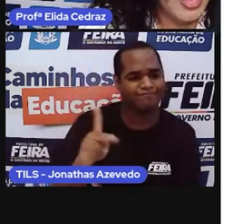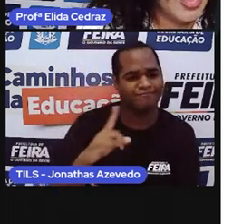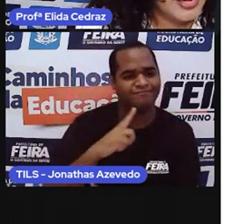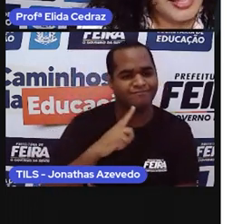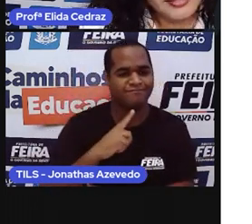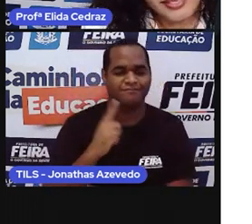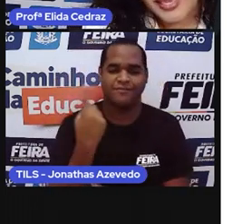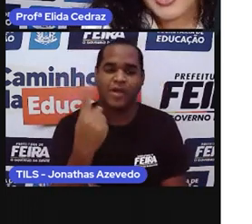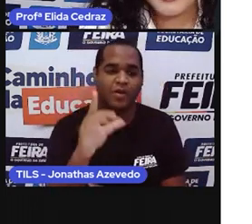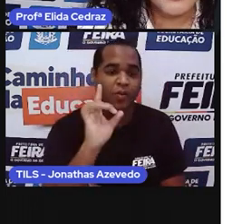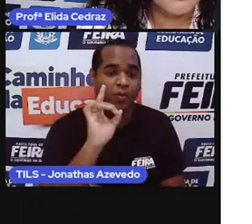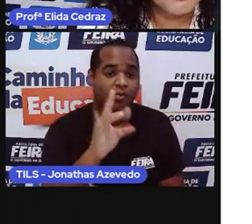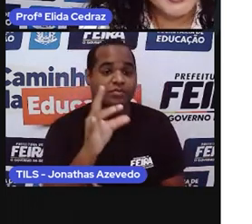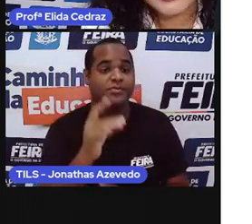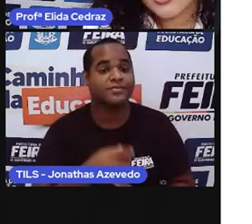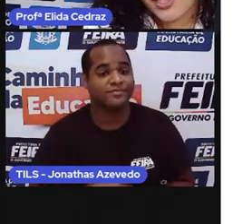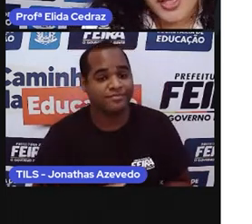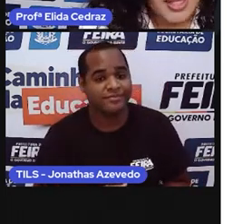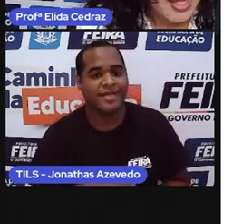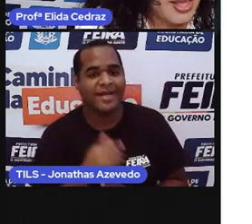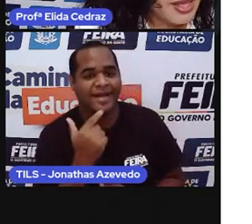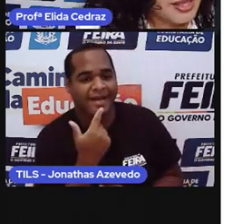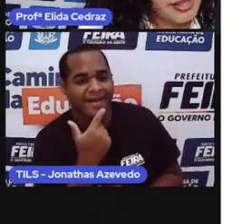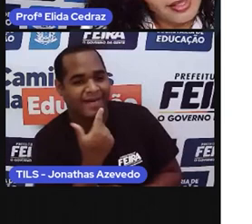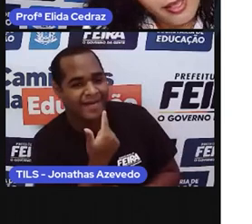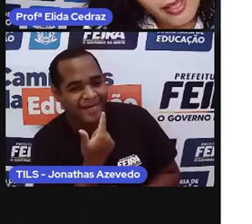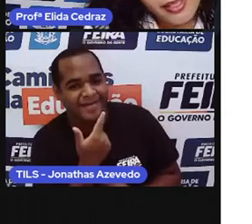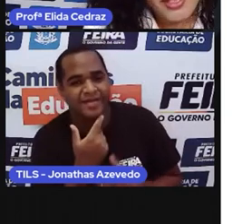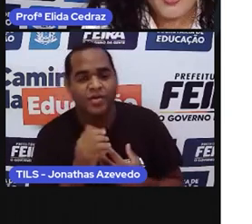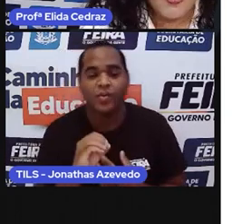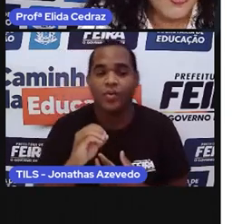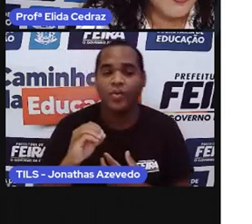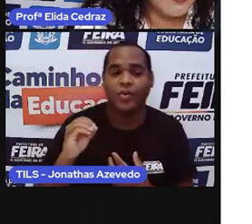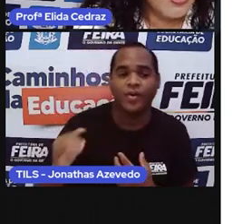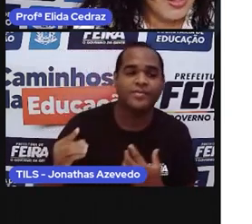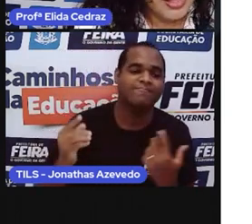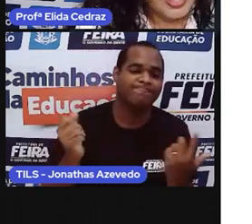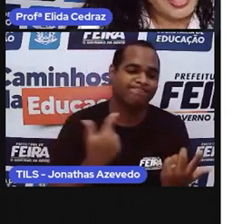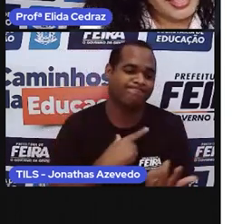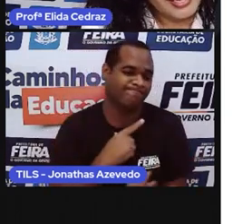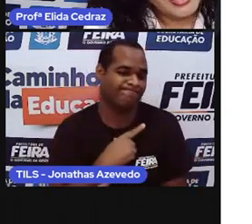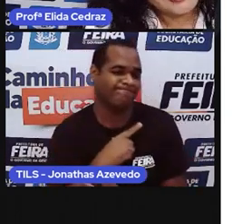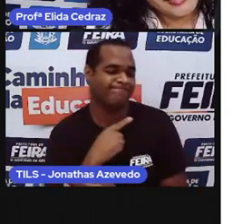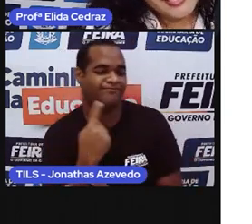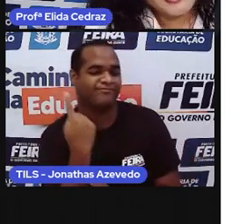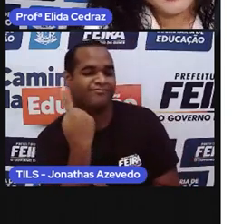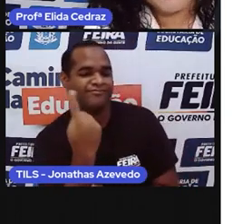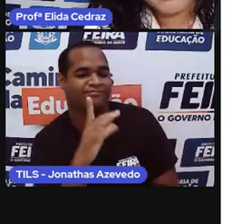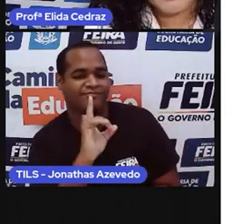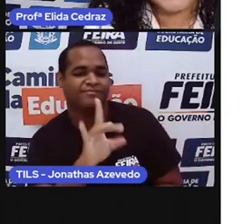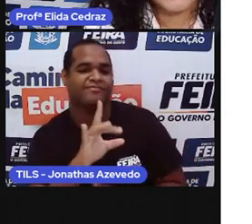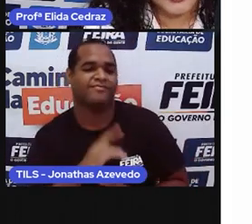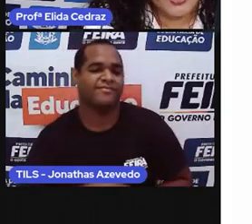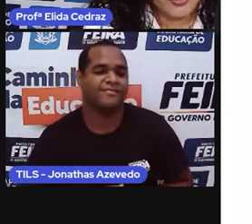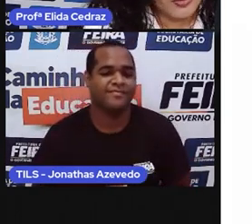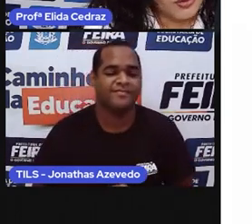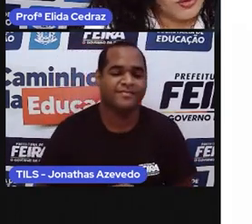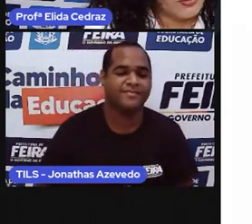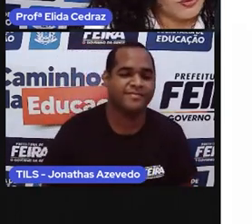ah, ah, oh, oh, oh. Ela tem é uma só. Ah, ah, ah, oh, oh, oh. Ela tem é